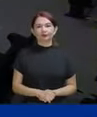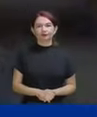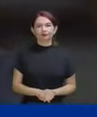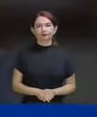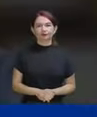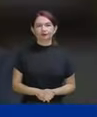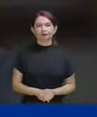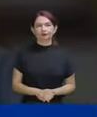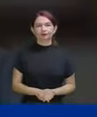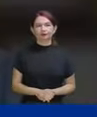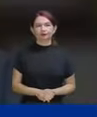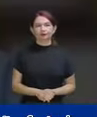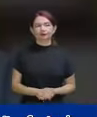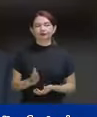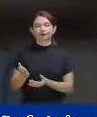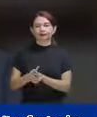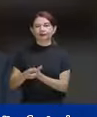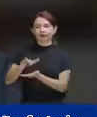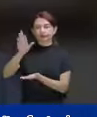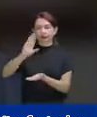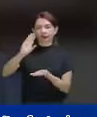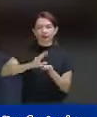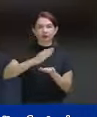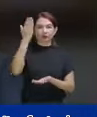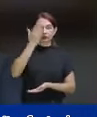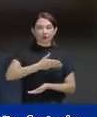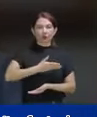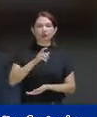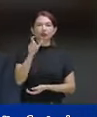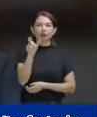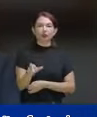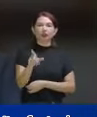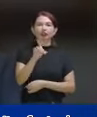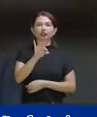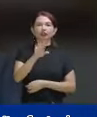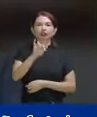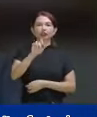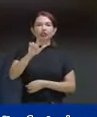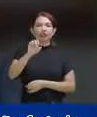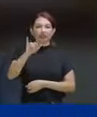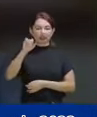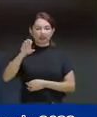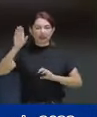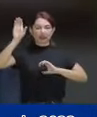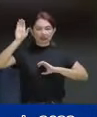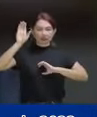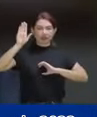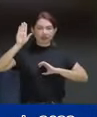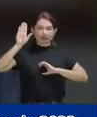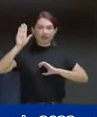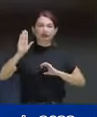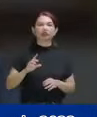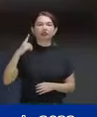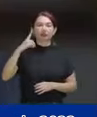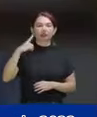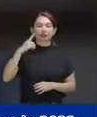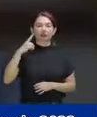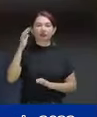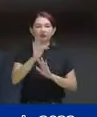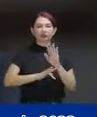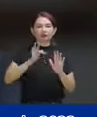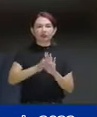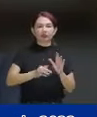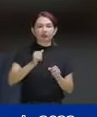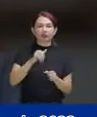Cuide os autos de prestação de contas de campanha de Dirley Furtado da Silva, candidato ao cargo de deputado federal juíza Paula na Santos. de